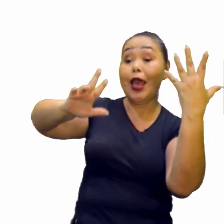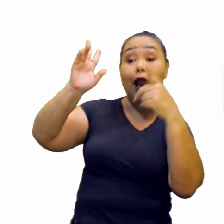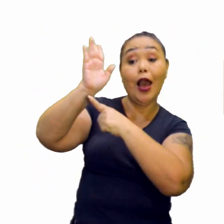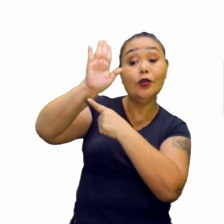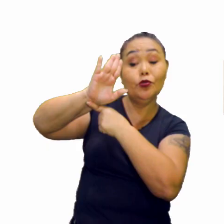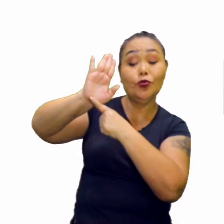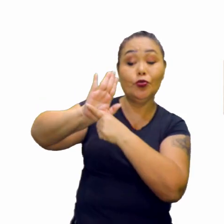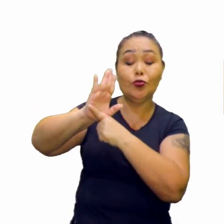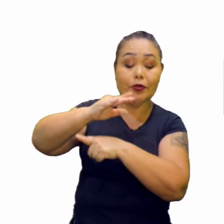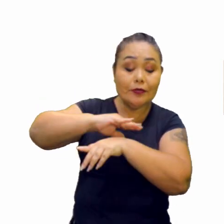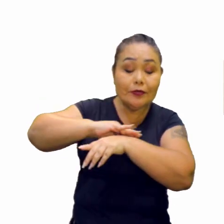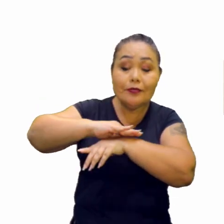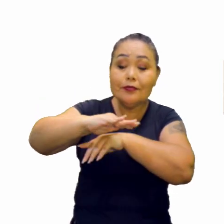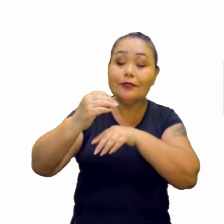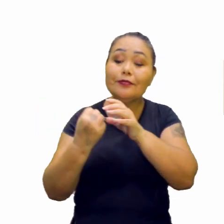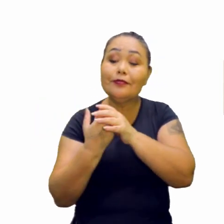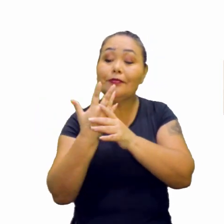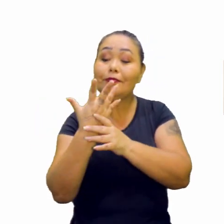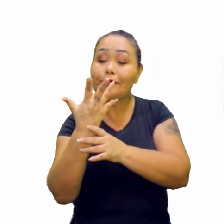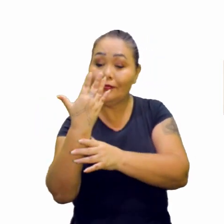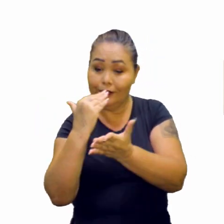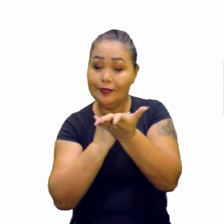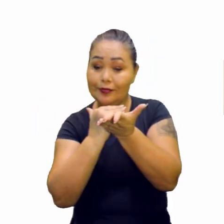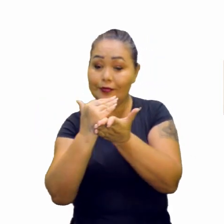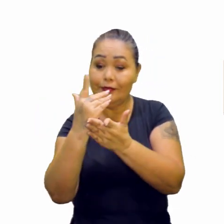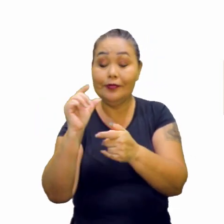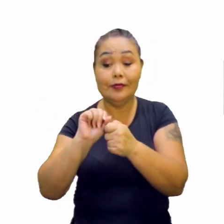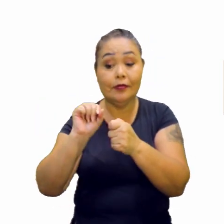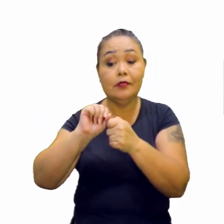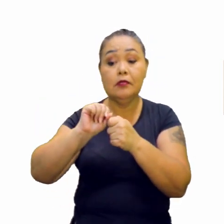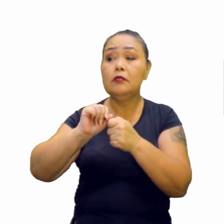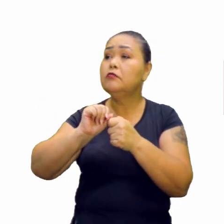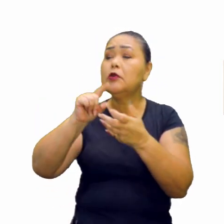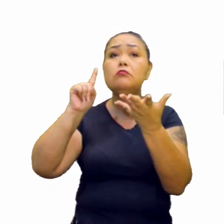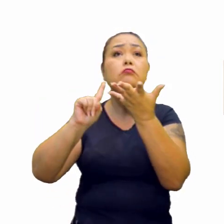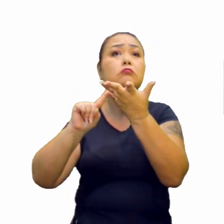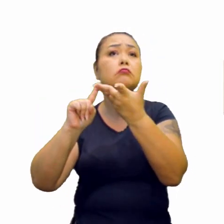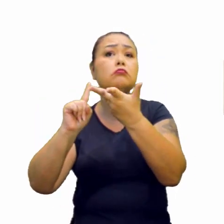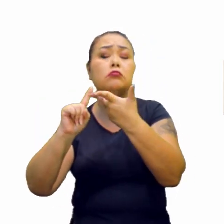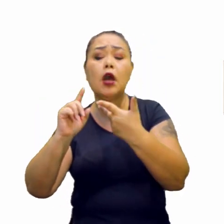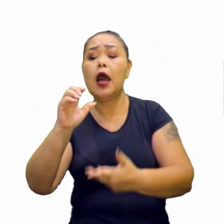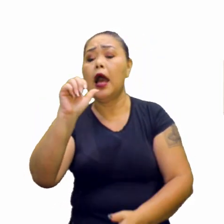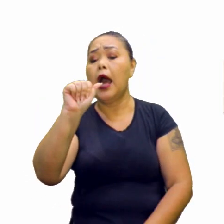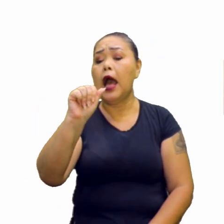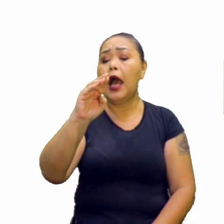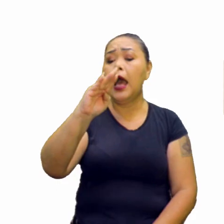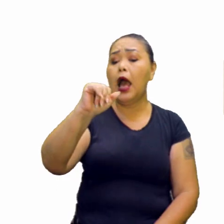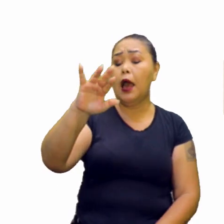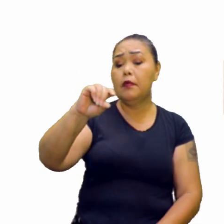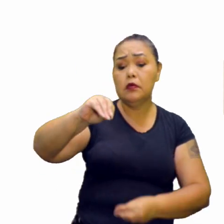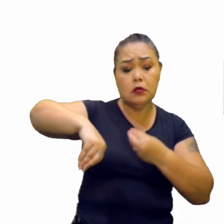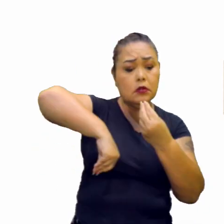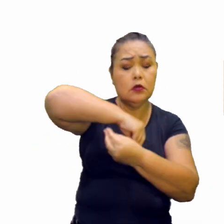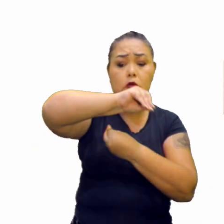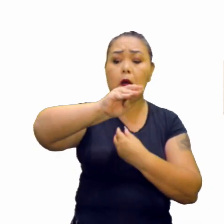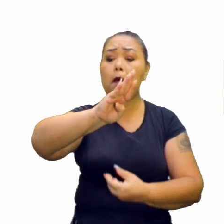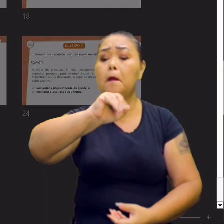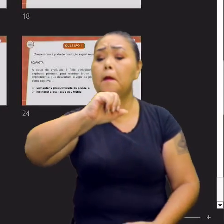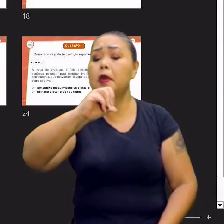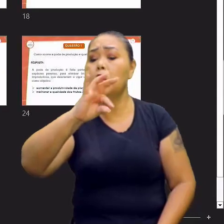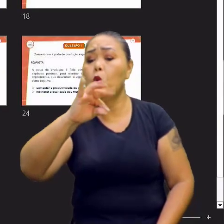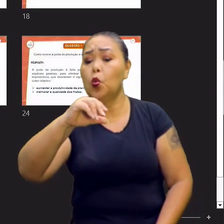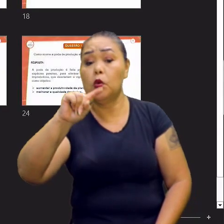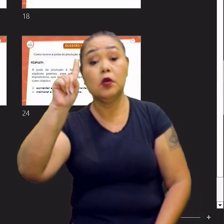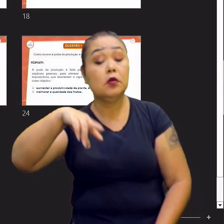Então, são fatores abióticos que estão entrelaçados com as atividades de fatores bióticos. Isso é importante